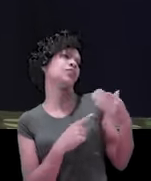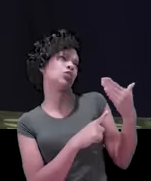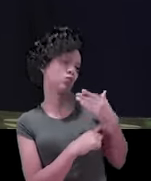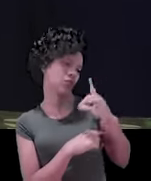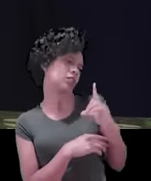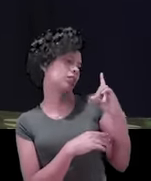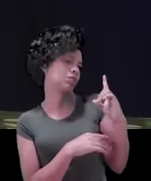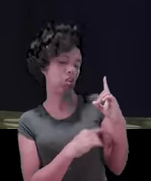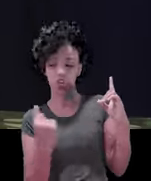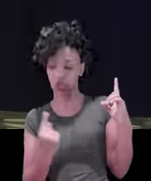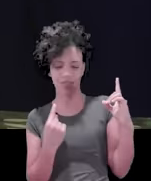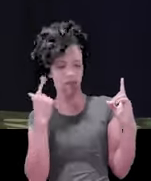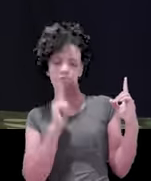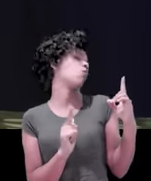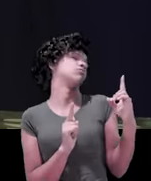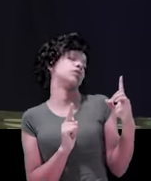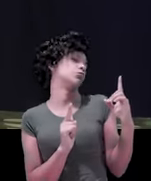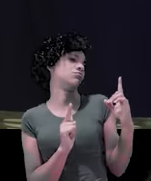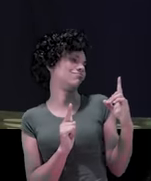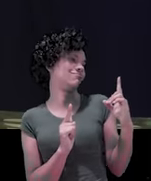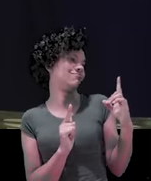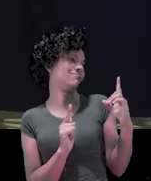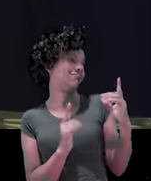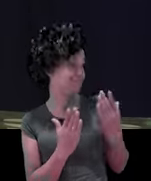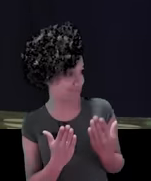ajuda porque eu sozinho não consigo